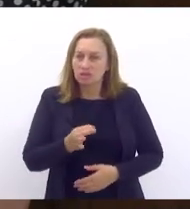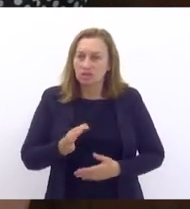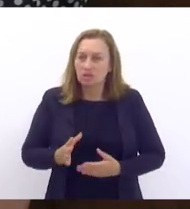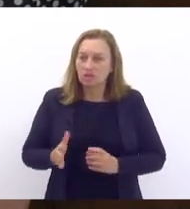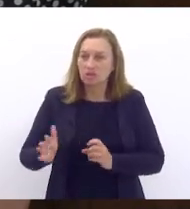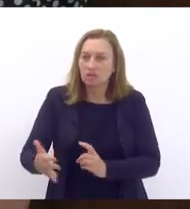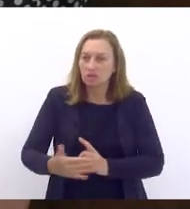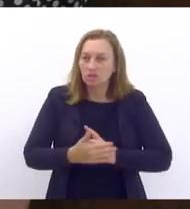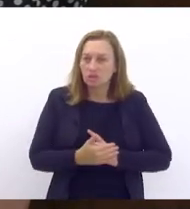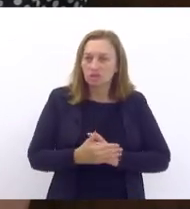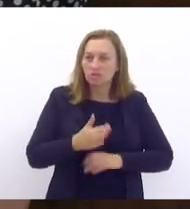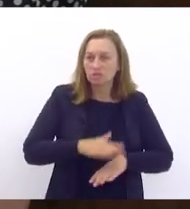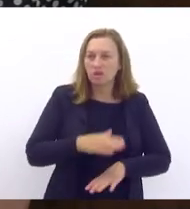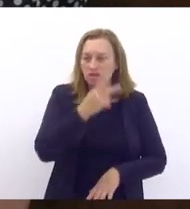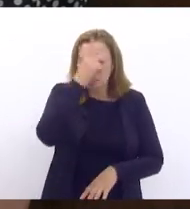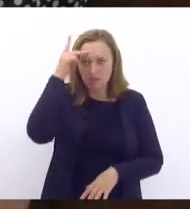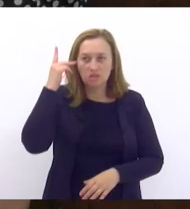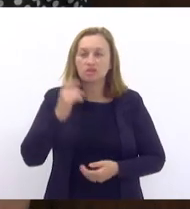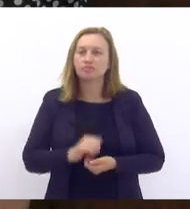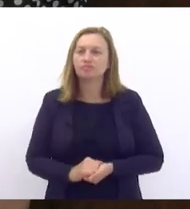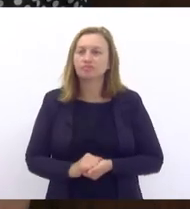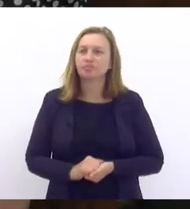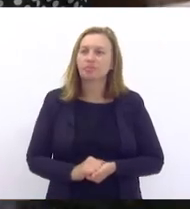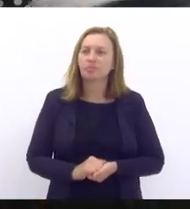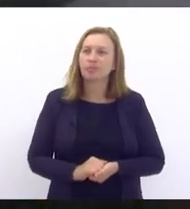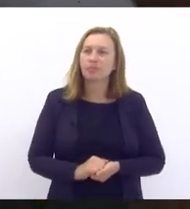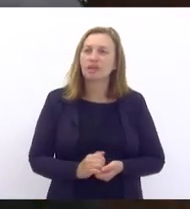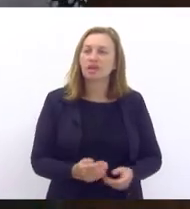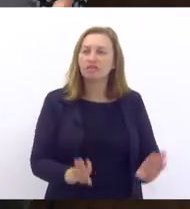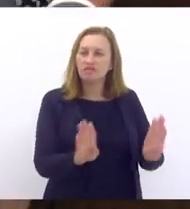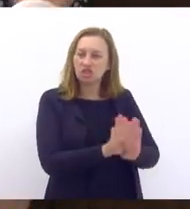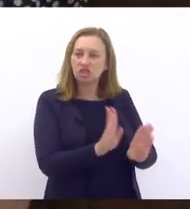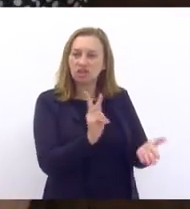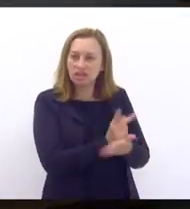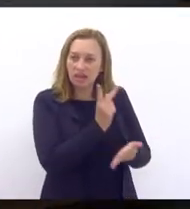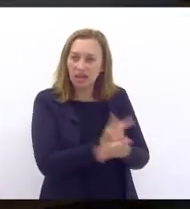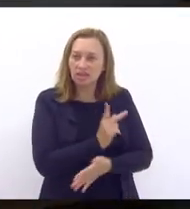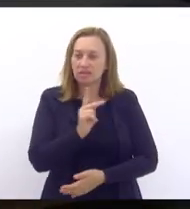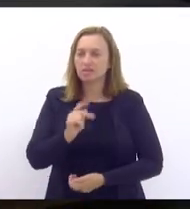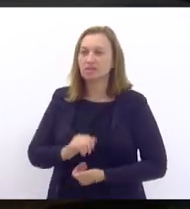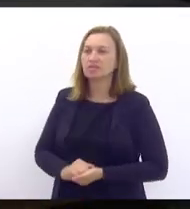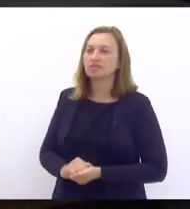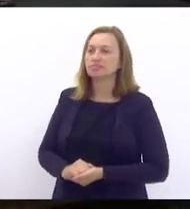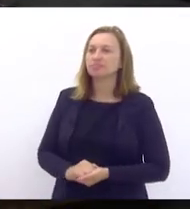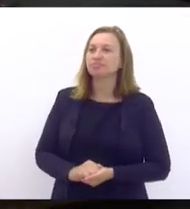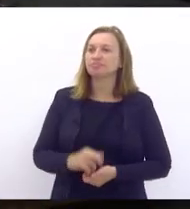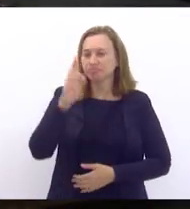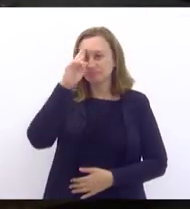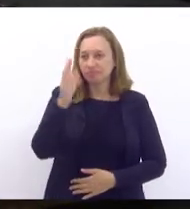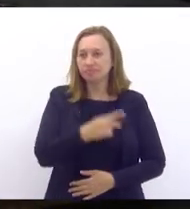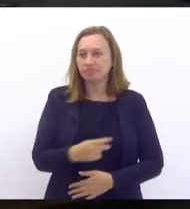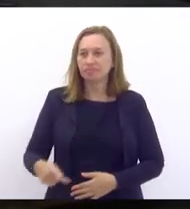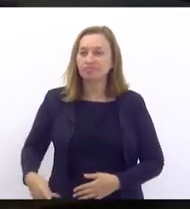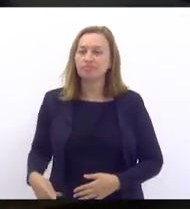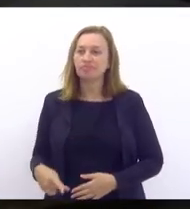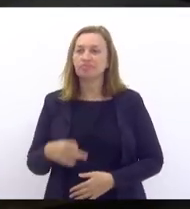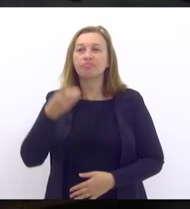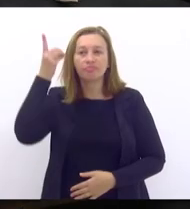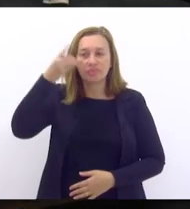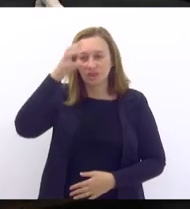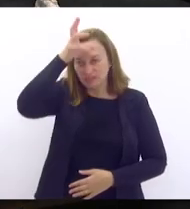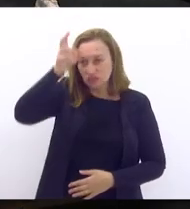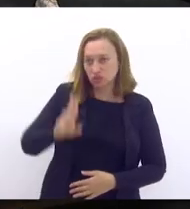das pessoas que mais precisam e fechar as que estão erradas. É isso aí. Senhor presidente, deputado Tiaju,